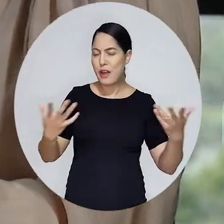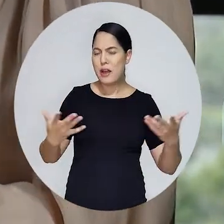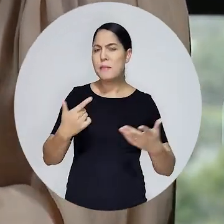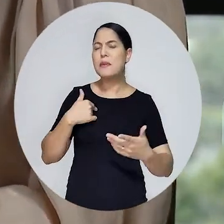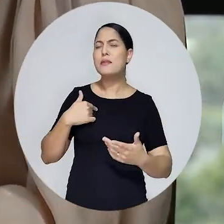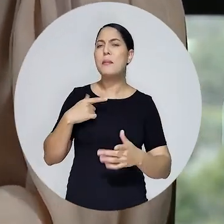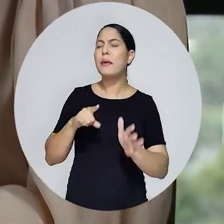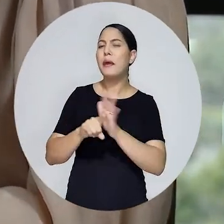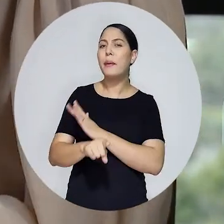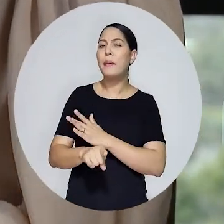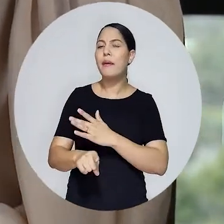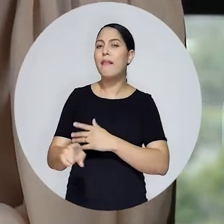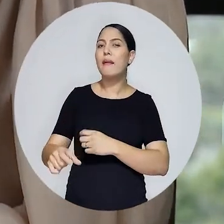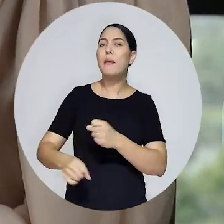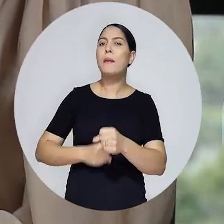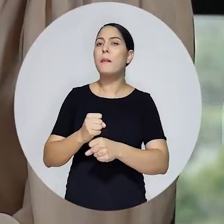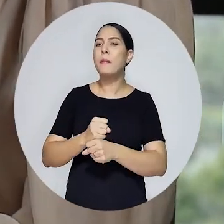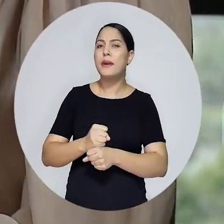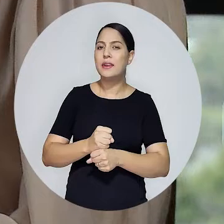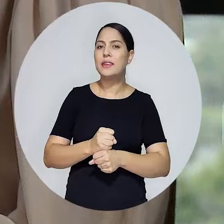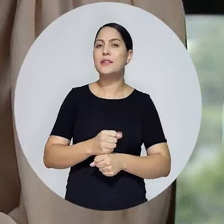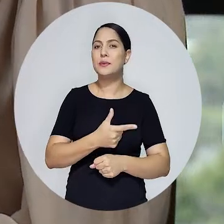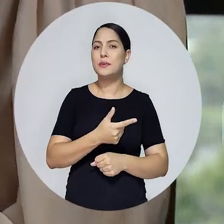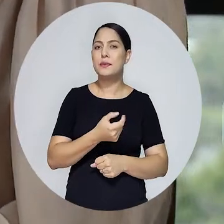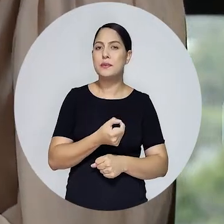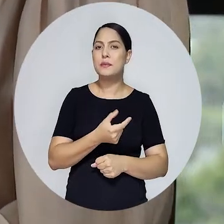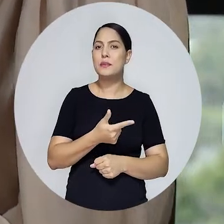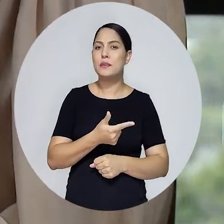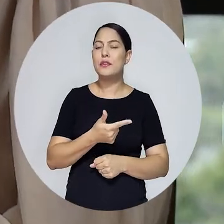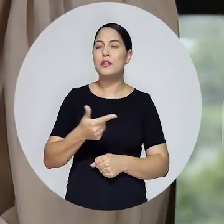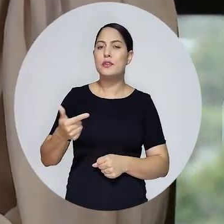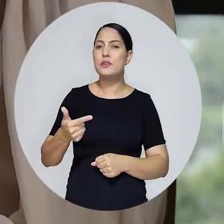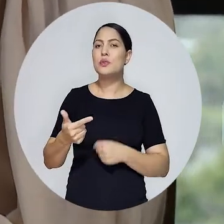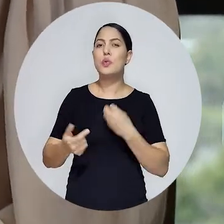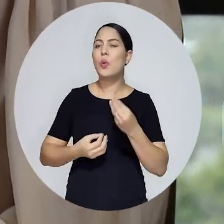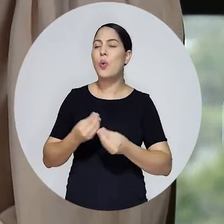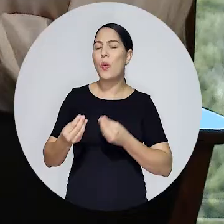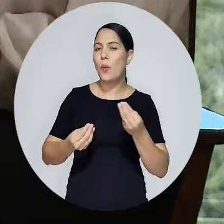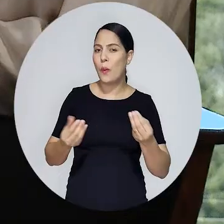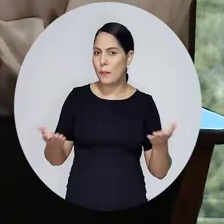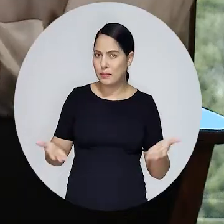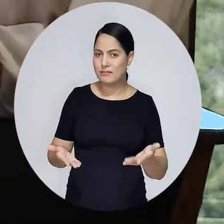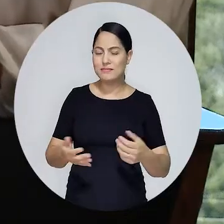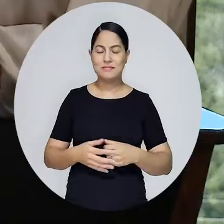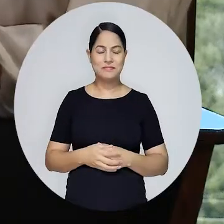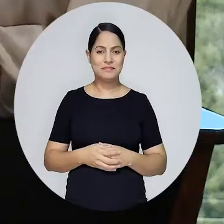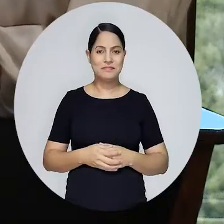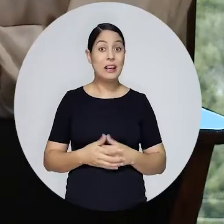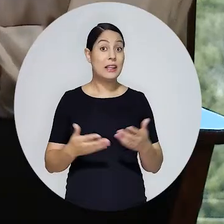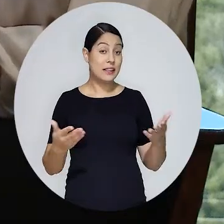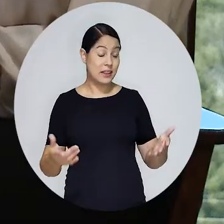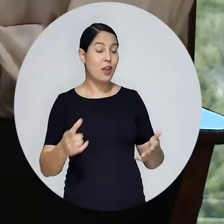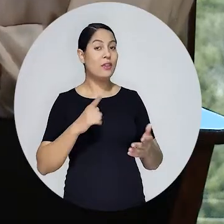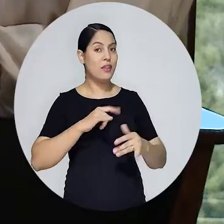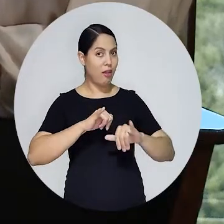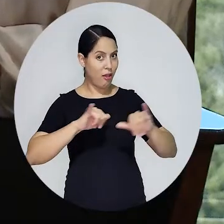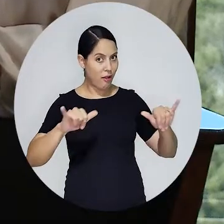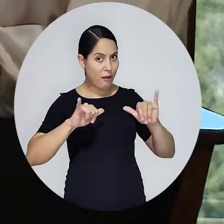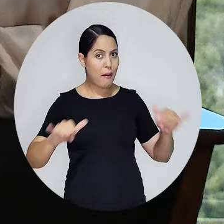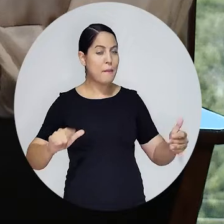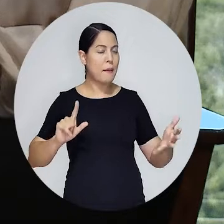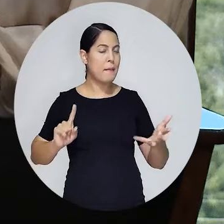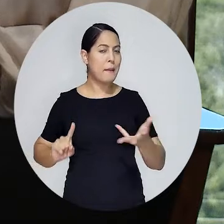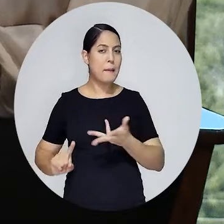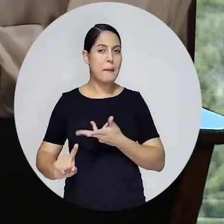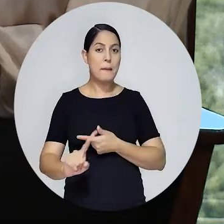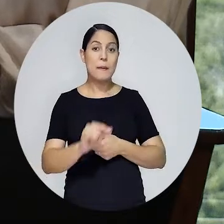pode esperar aí para o resto do ano. Ainda tem mais alguma ação que o senhor gostaria de destacar? Sim, nós temos com a campanha o Conselho